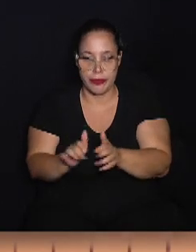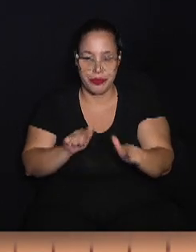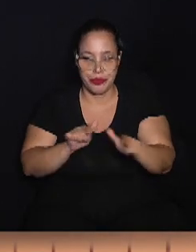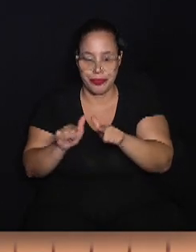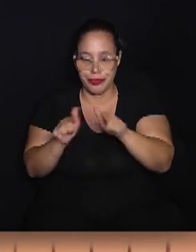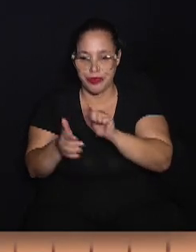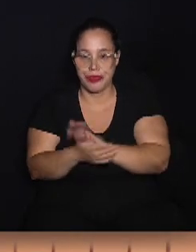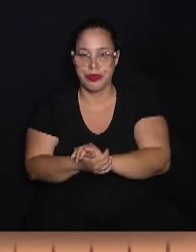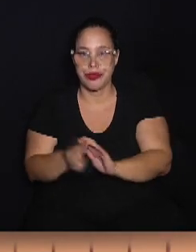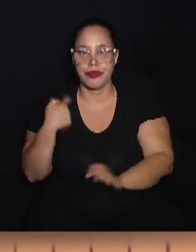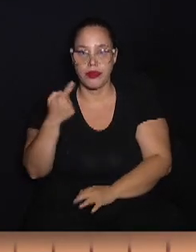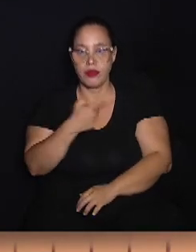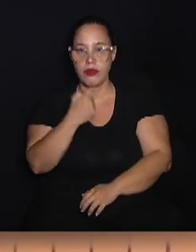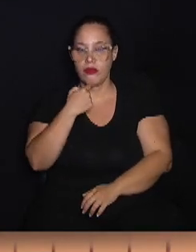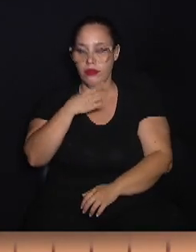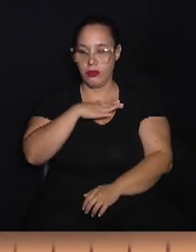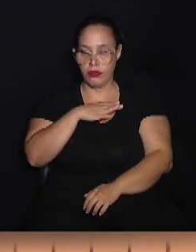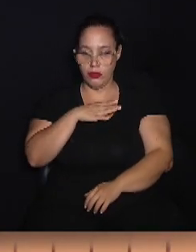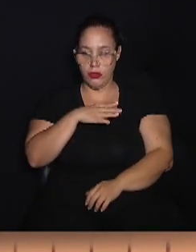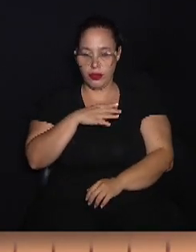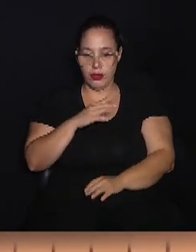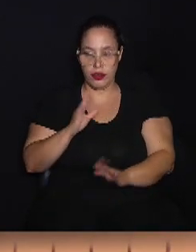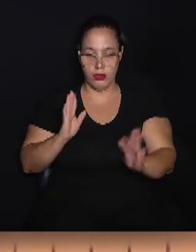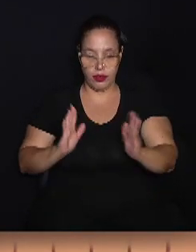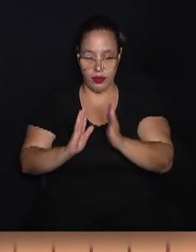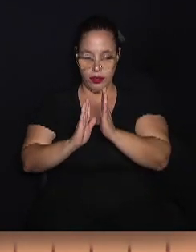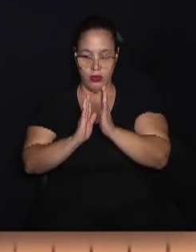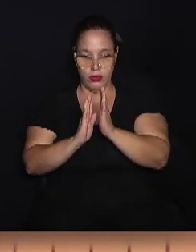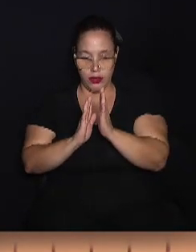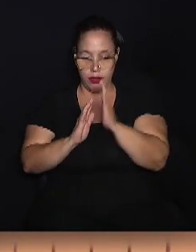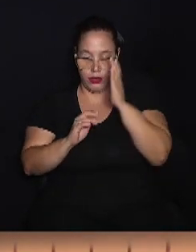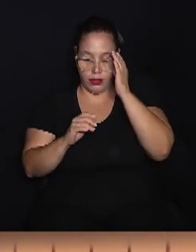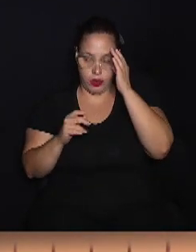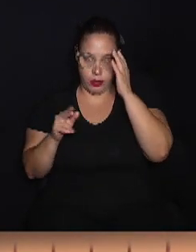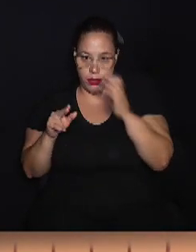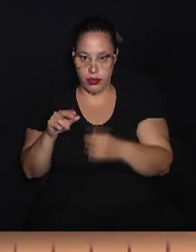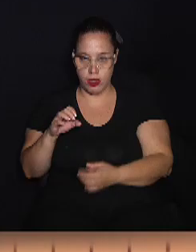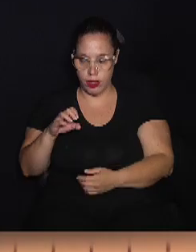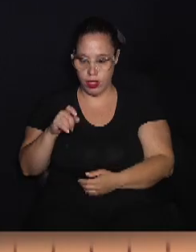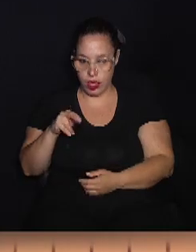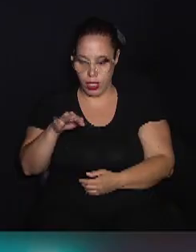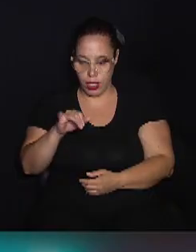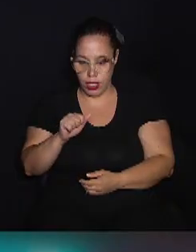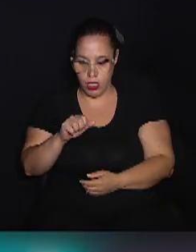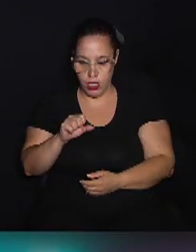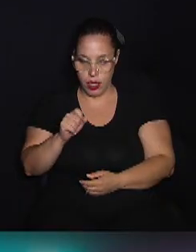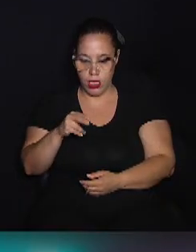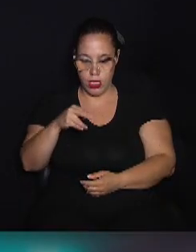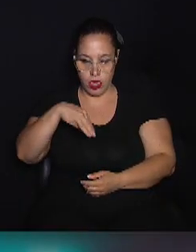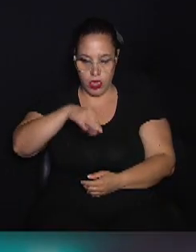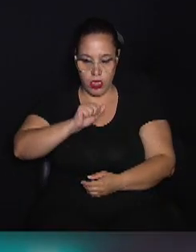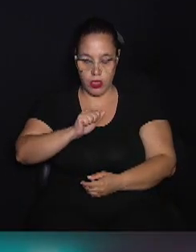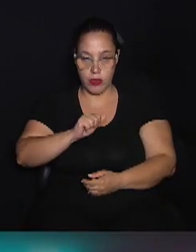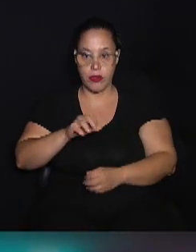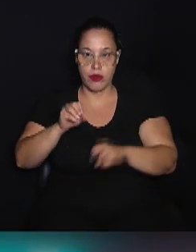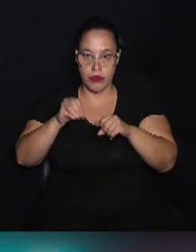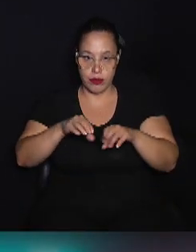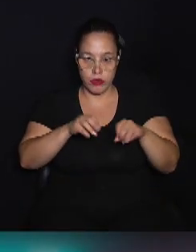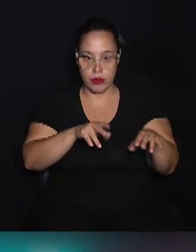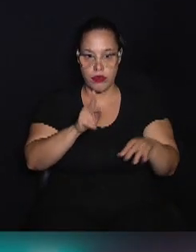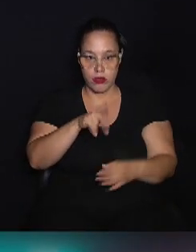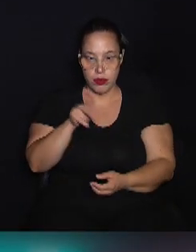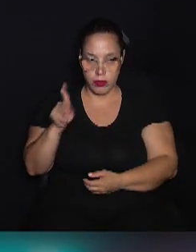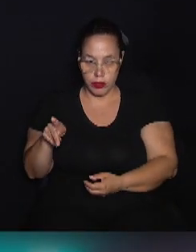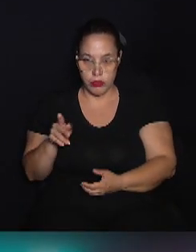trabalho na nossa cidade tendo à frente as irmã Célia e Celma que são educadoras também né